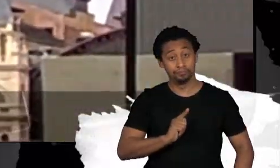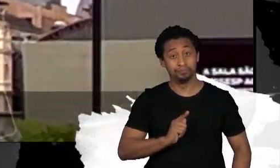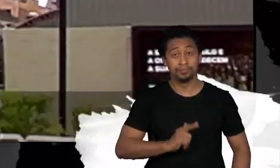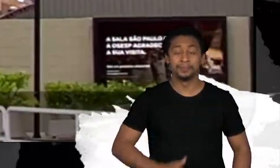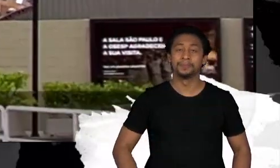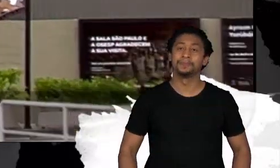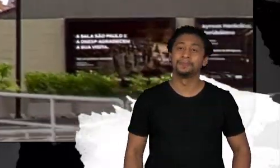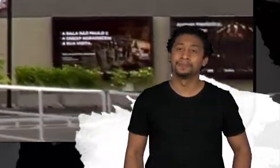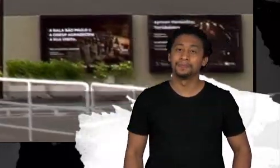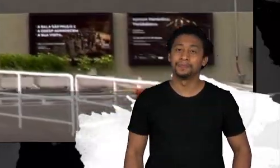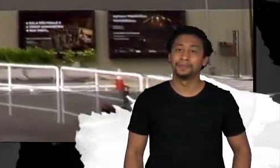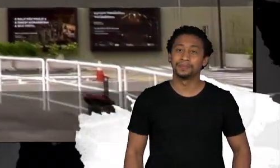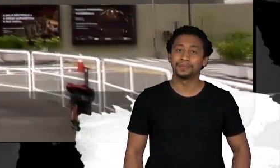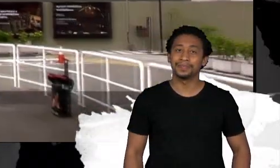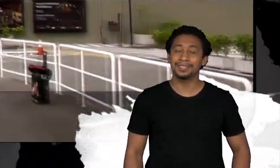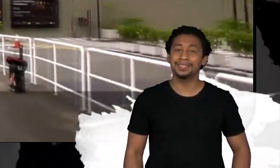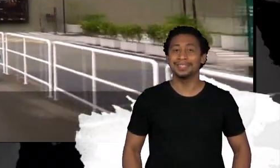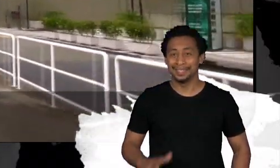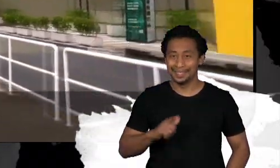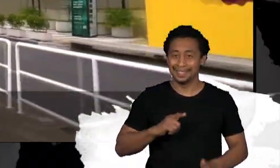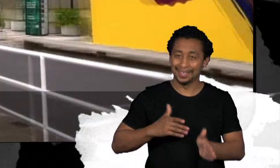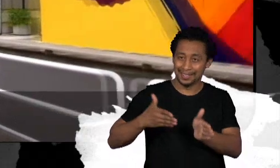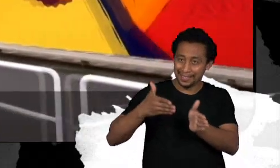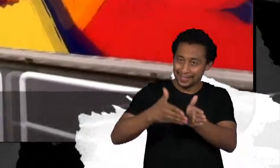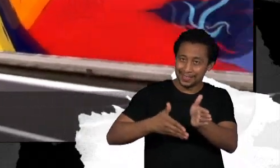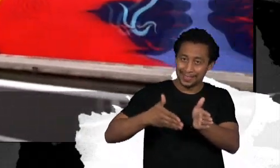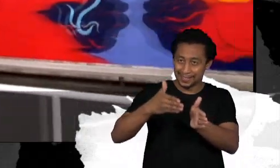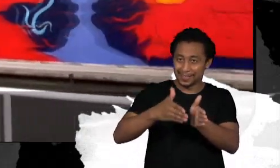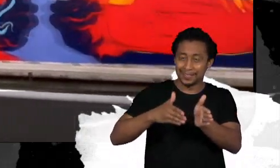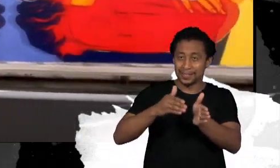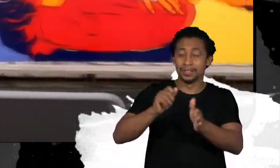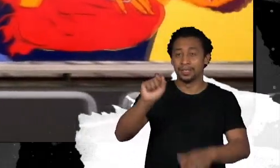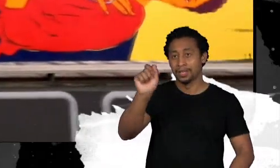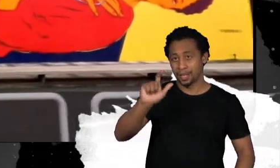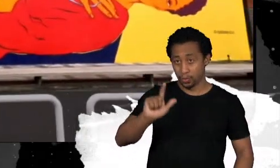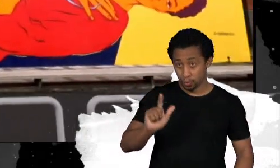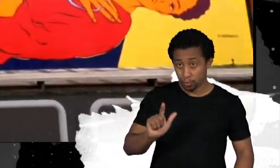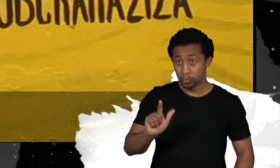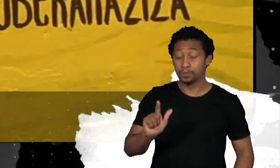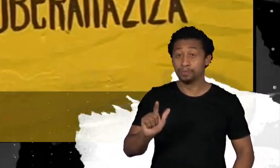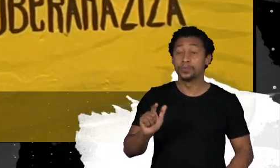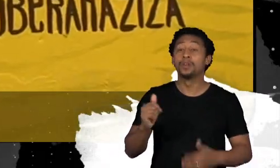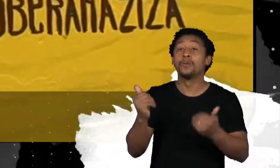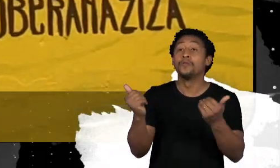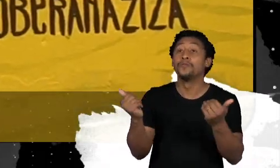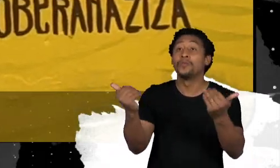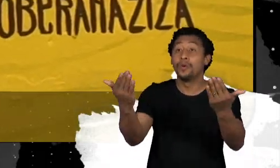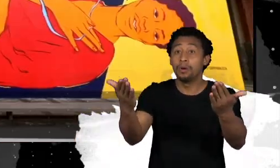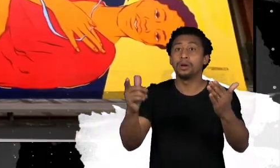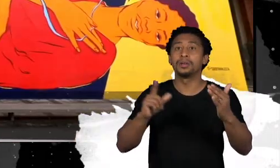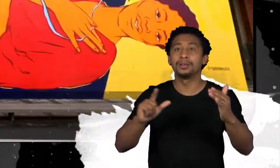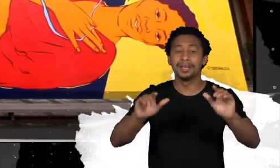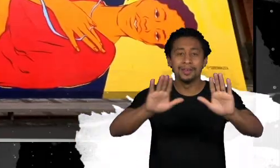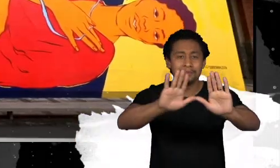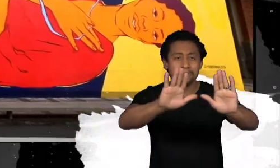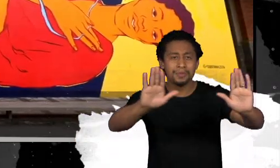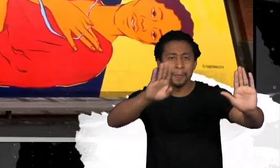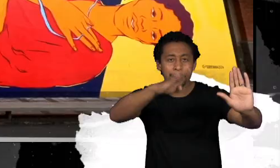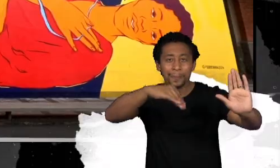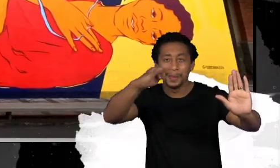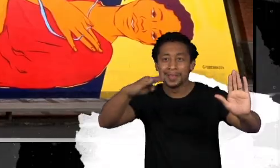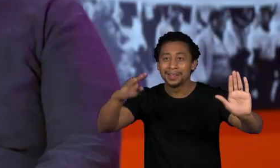Quem chegar pela Estação da Luz, o espaço externo, vai se deparar com o mural da artista Soberana Aziza, que